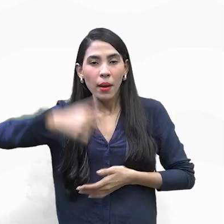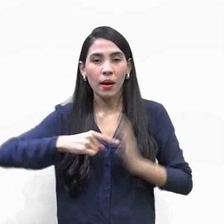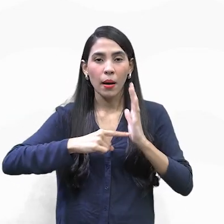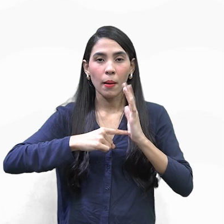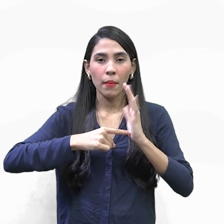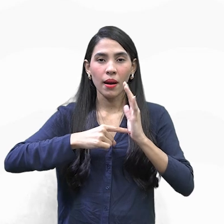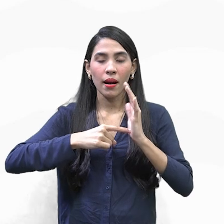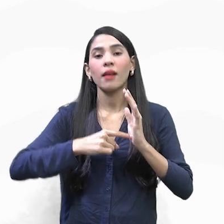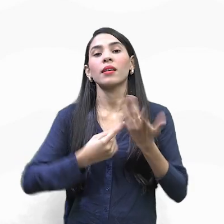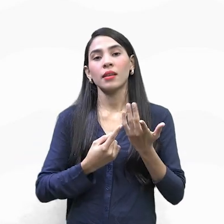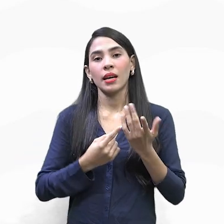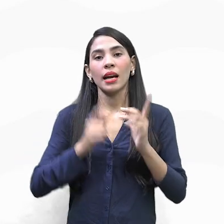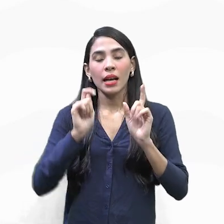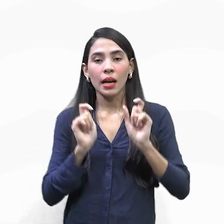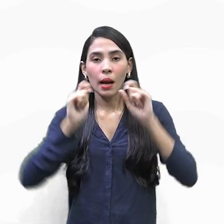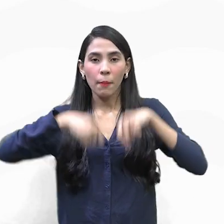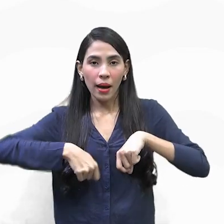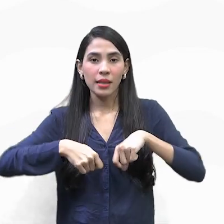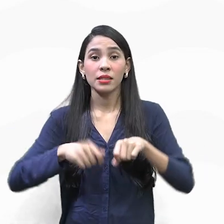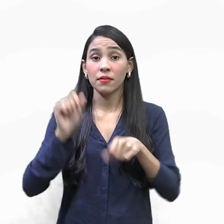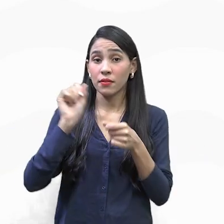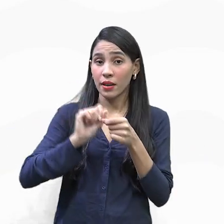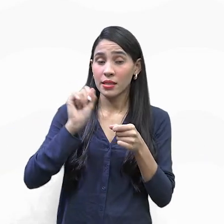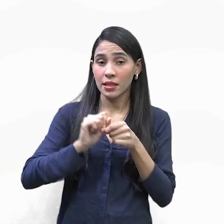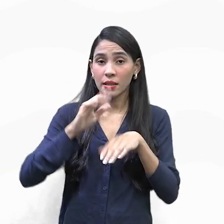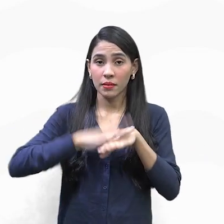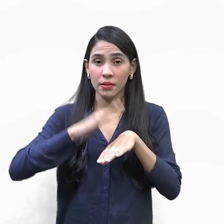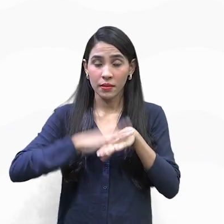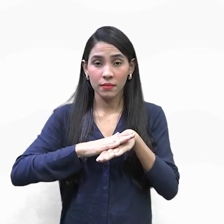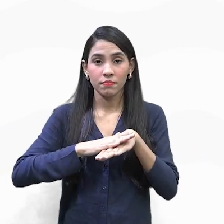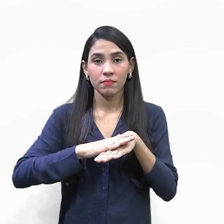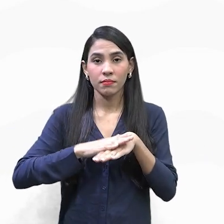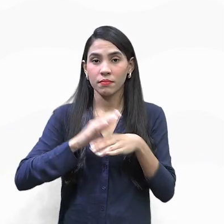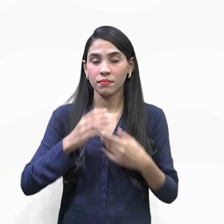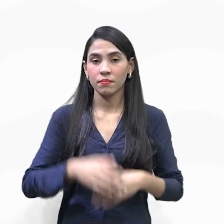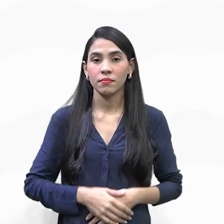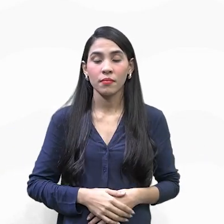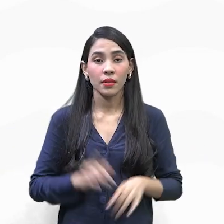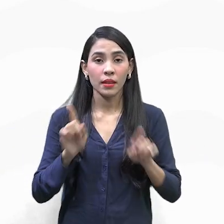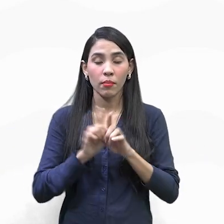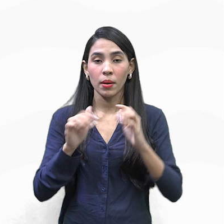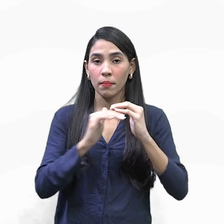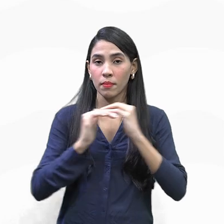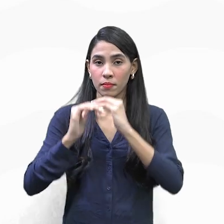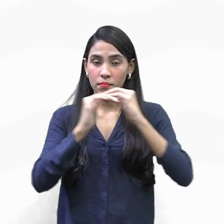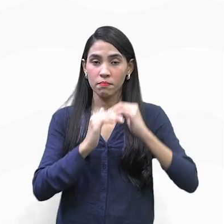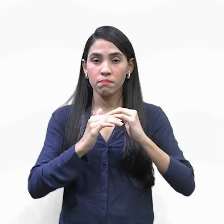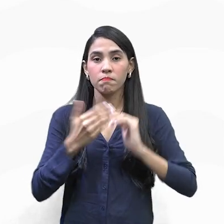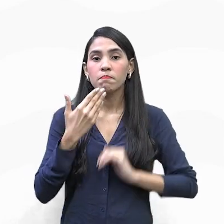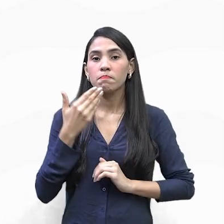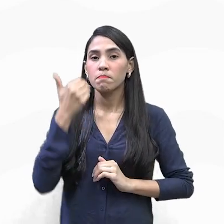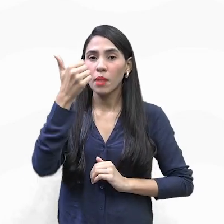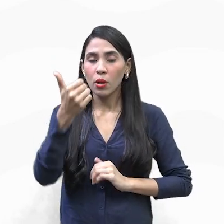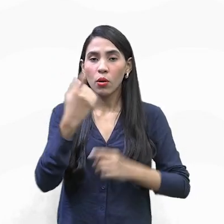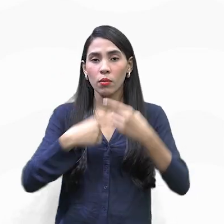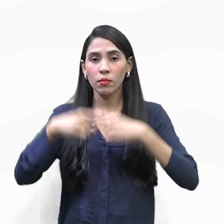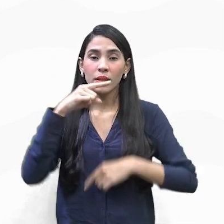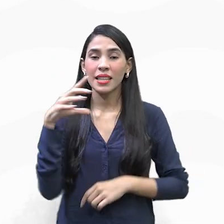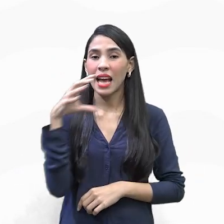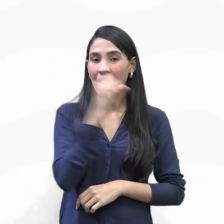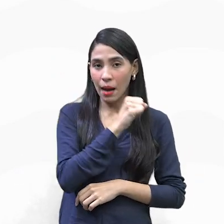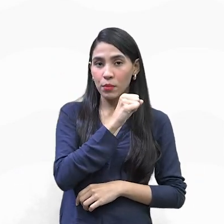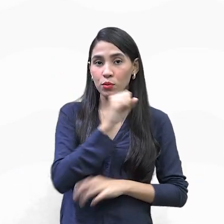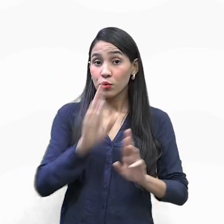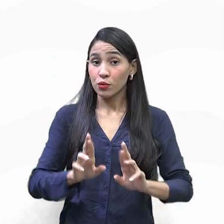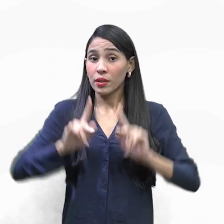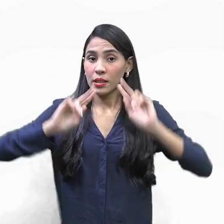máquinas, softwares, são capazes de executar as tarefas, não é? E padronizar com maior eficiência e rapidez do que os